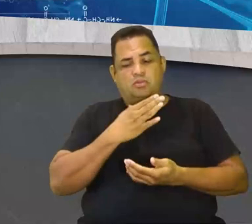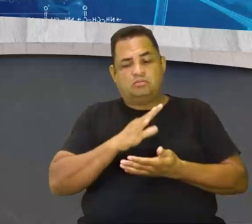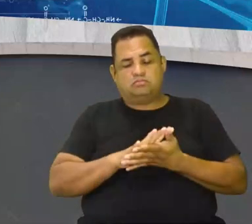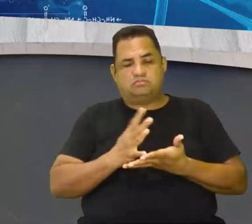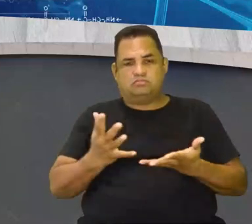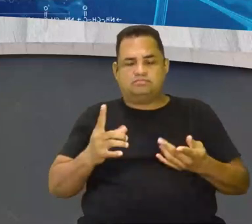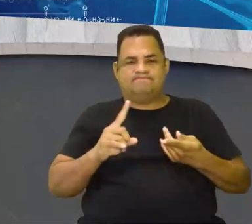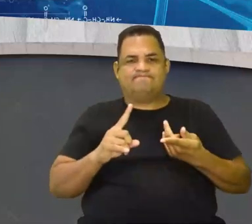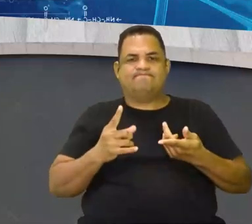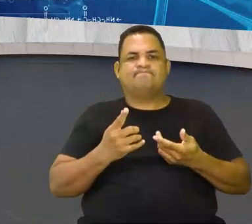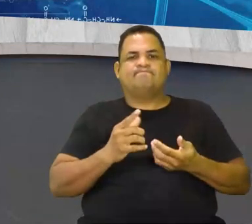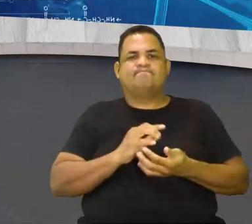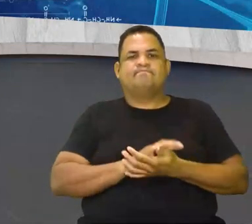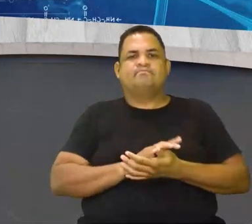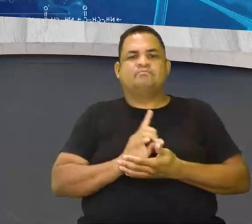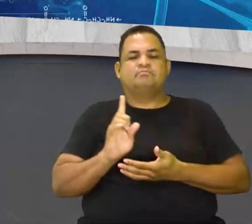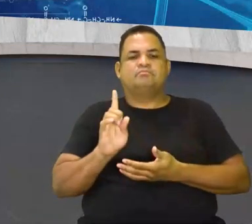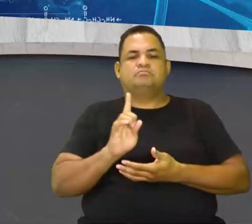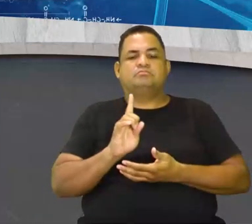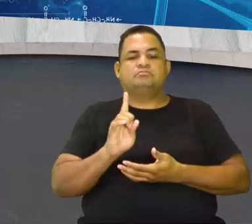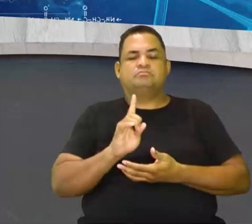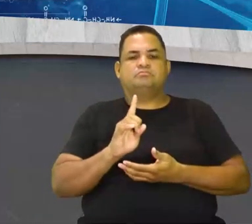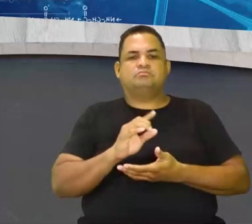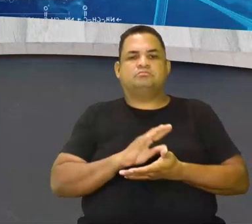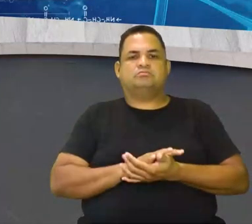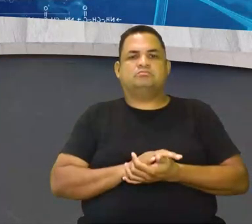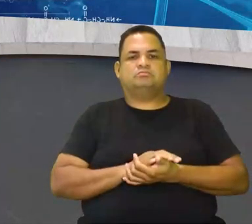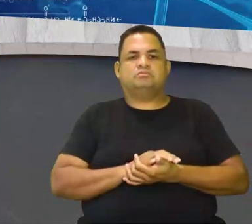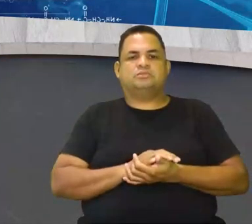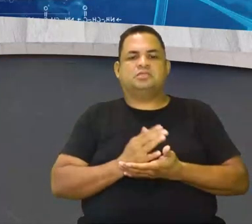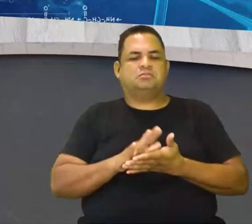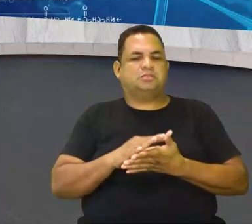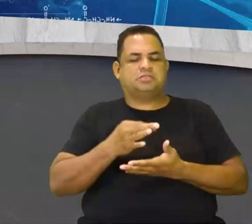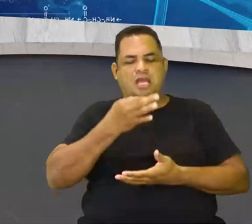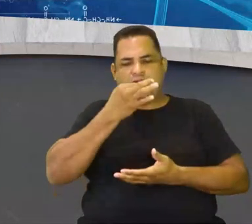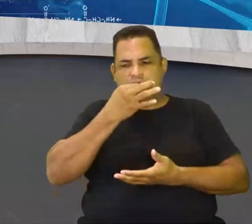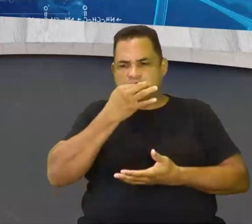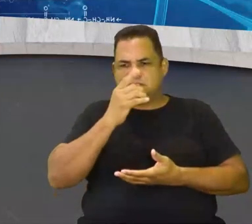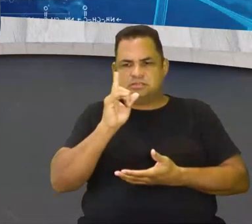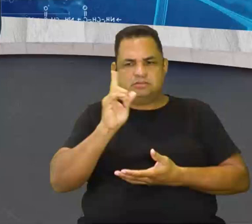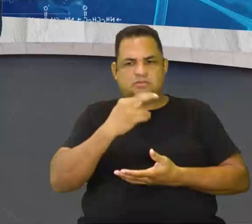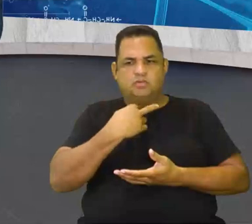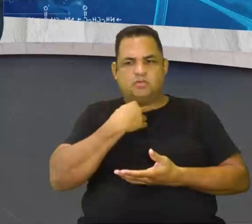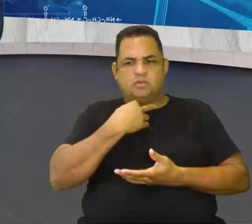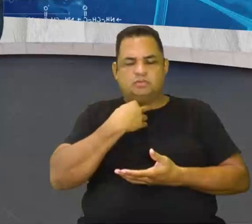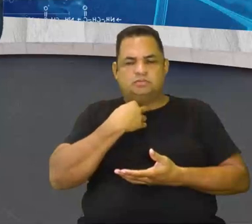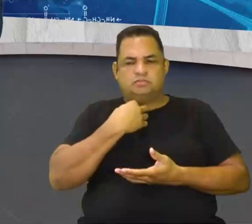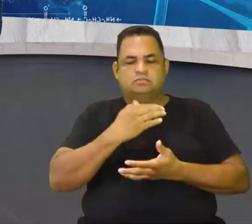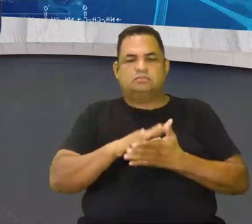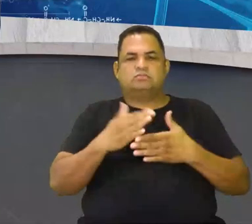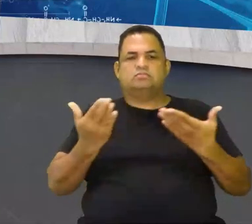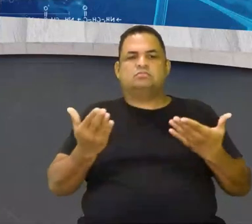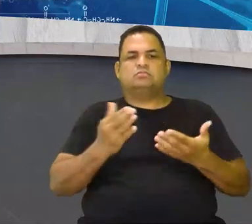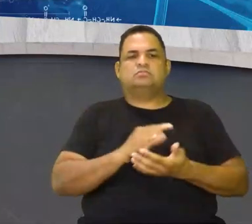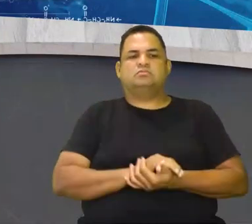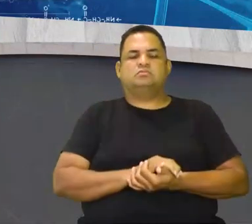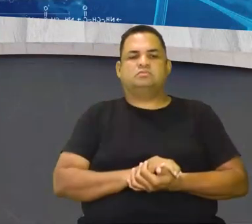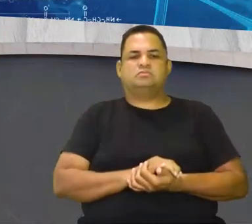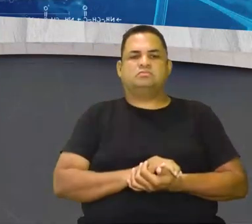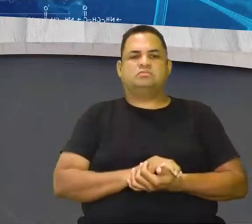organismo. Então, não brinque de mascar pedaço de comprimido que você tem que usar efervescente,